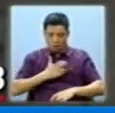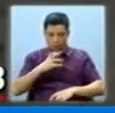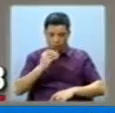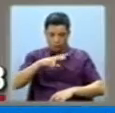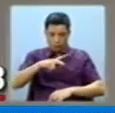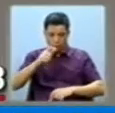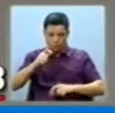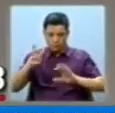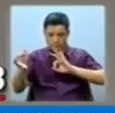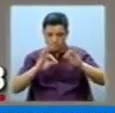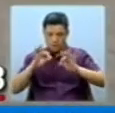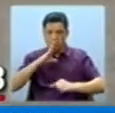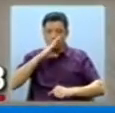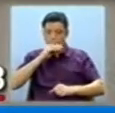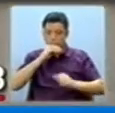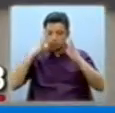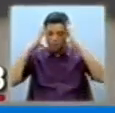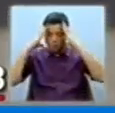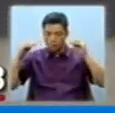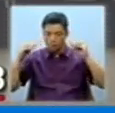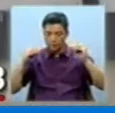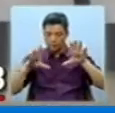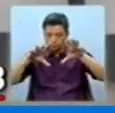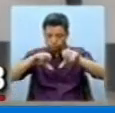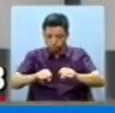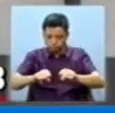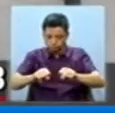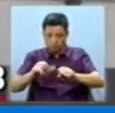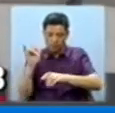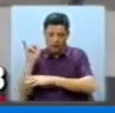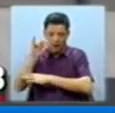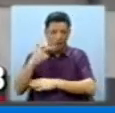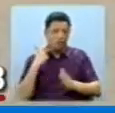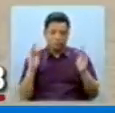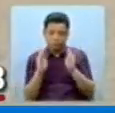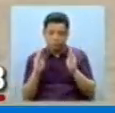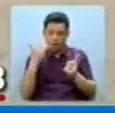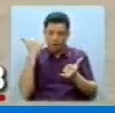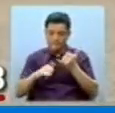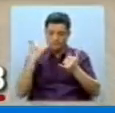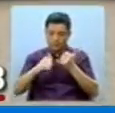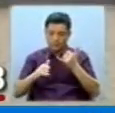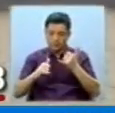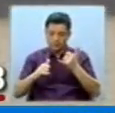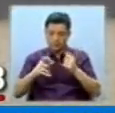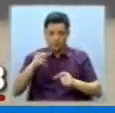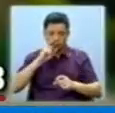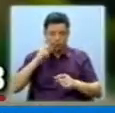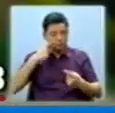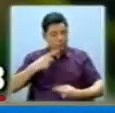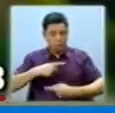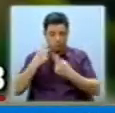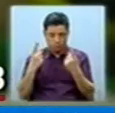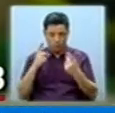ser treinadas pela polícia holandesa para que consigam capturar drones que representem perigo ou ameacem a segurança pública.